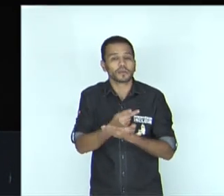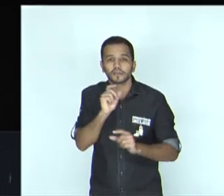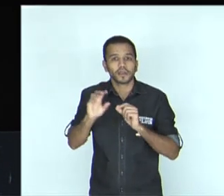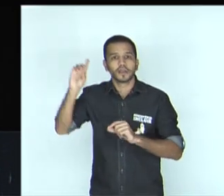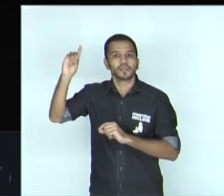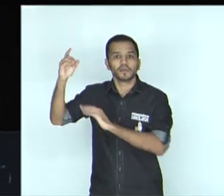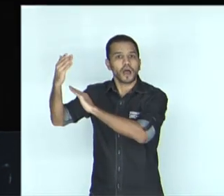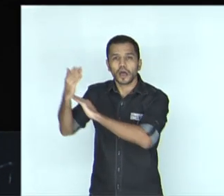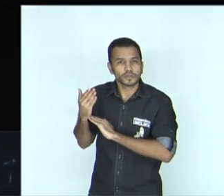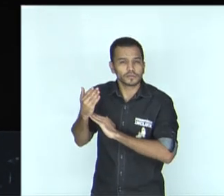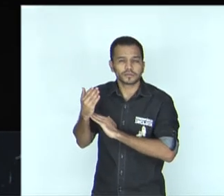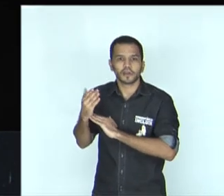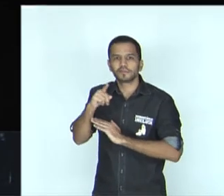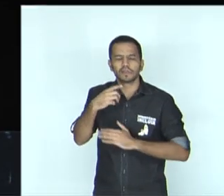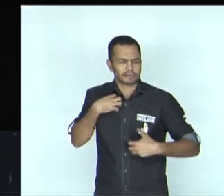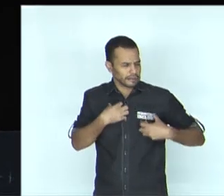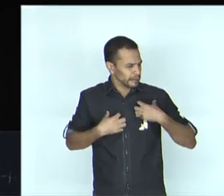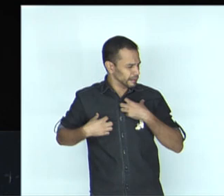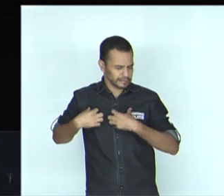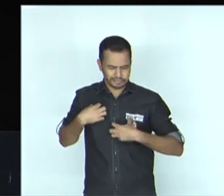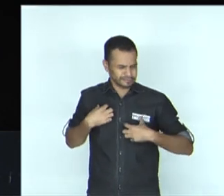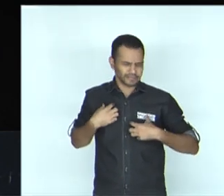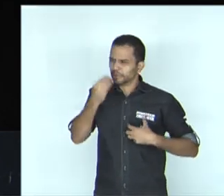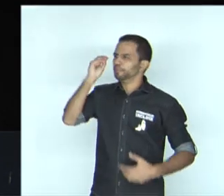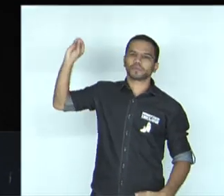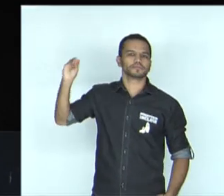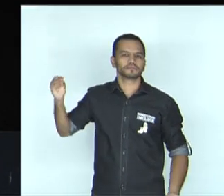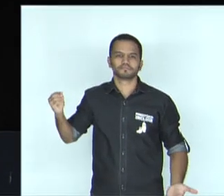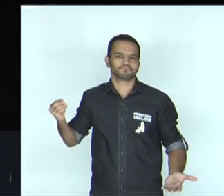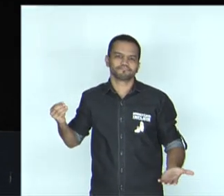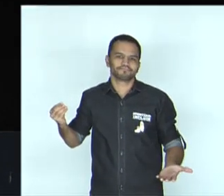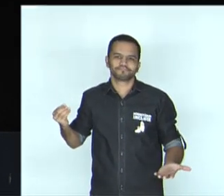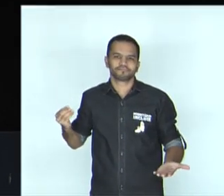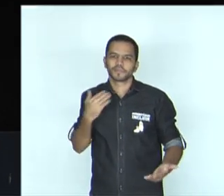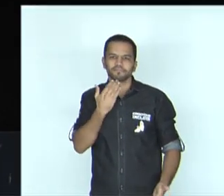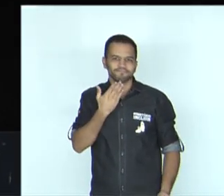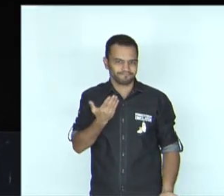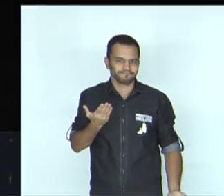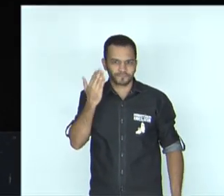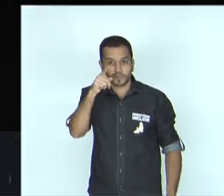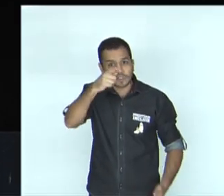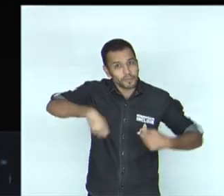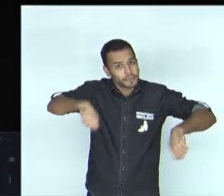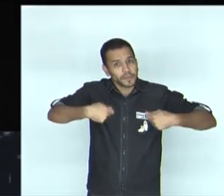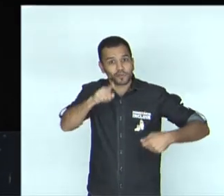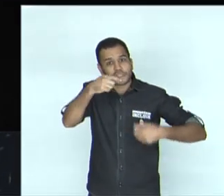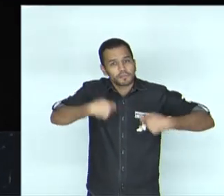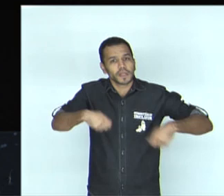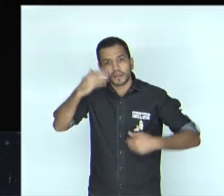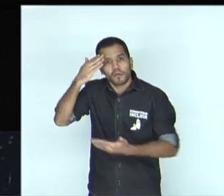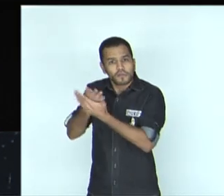você está todo estragado, nem vai perceber o que Deus fez. É hora de confiar. Olha o que o texto está